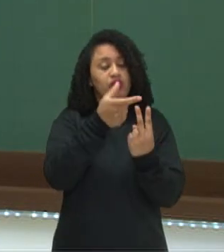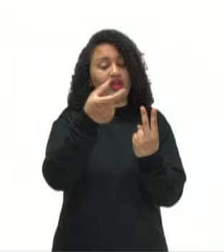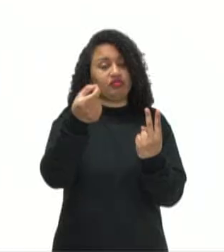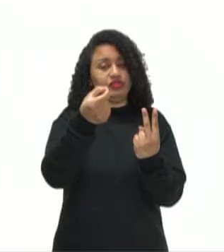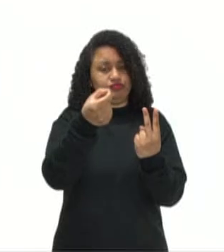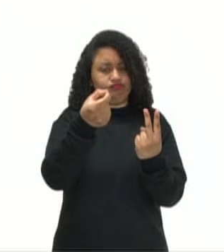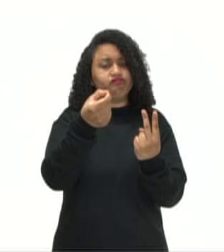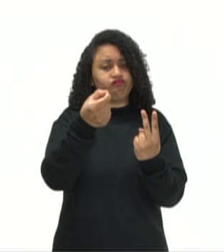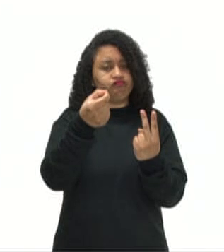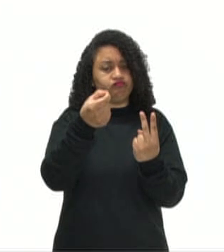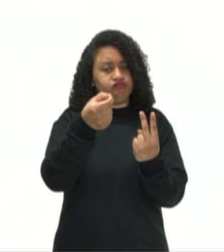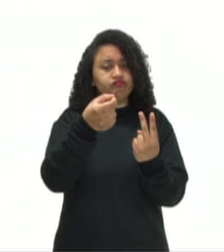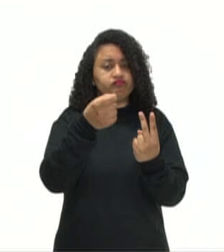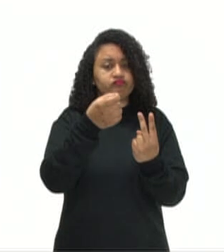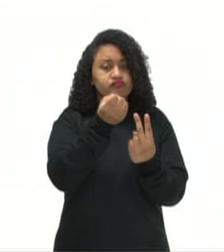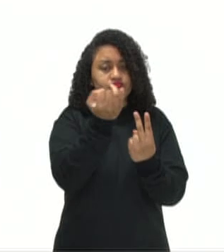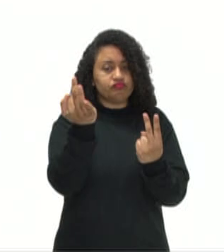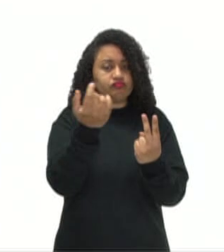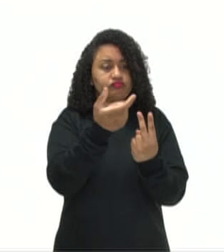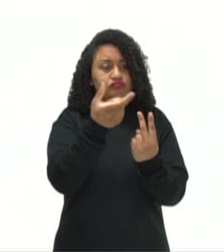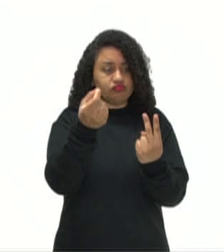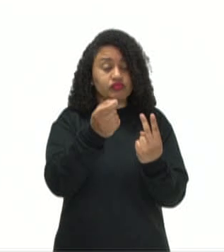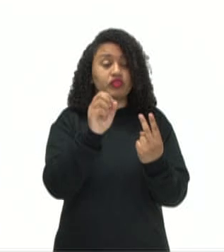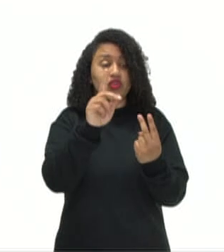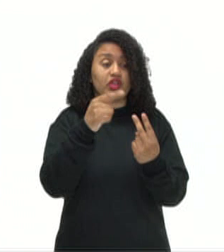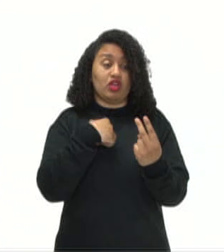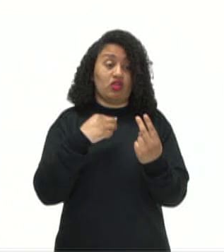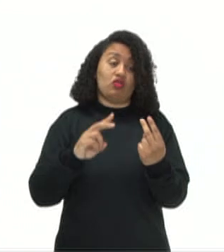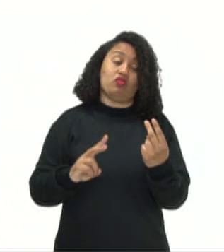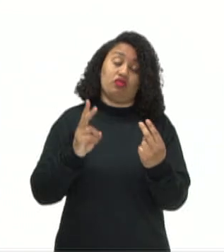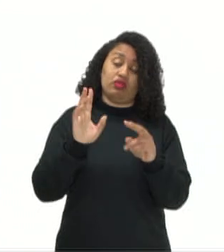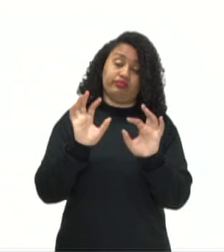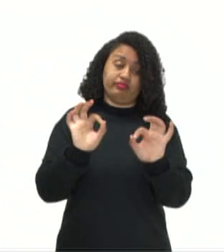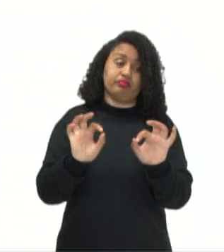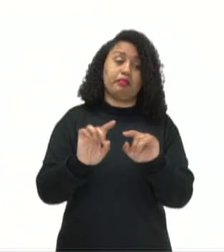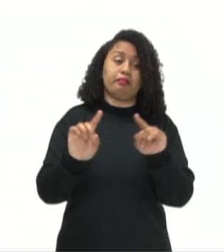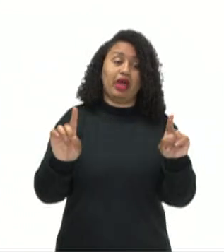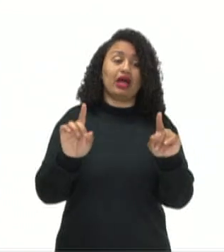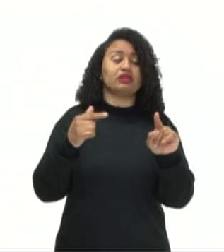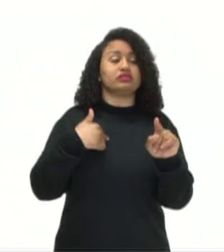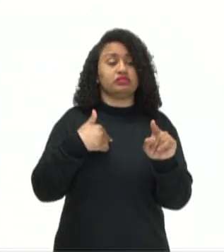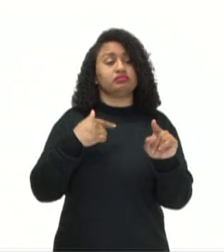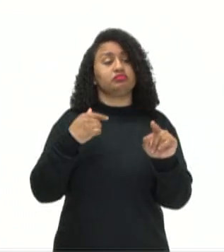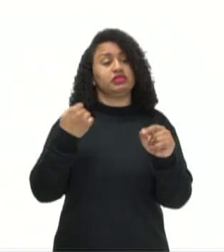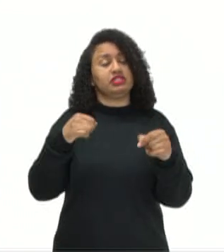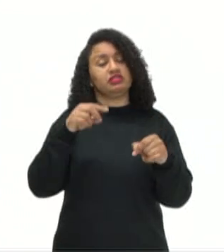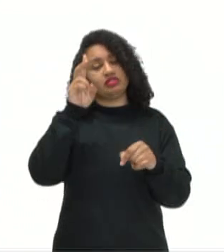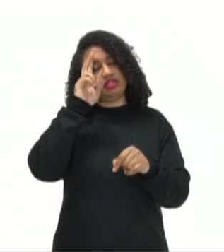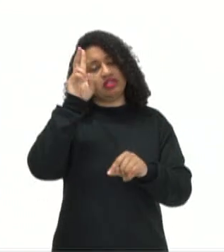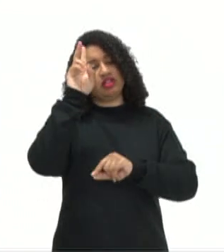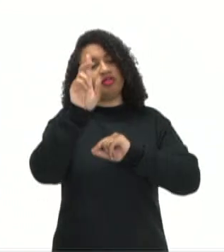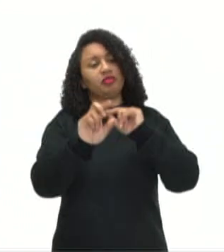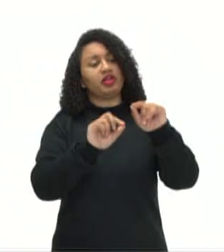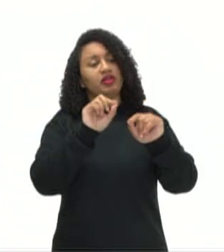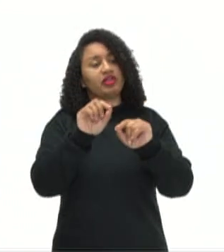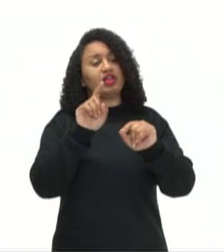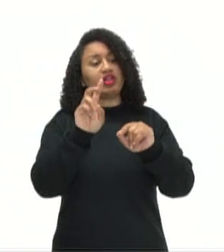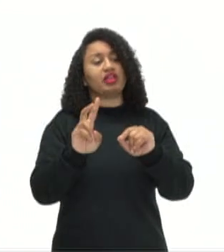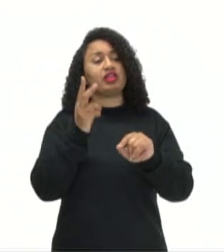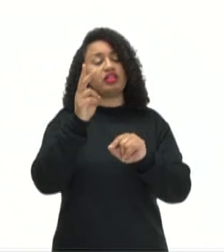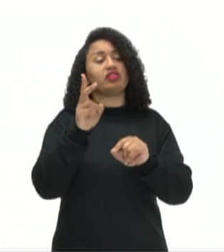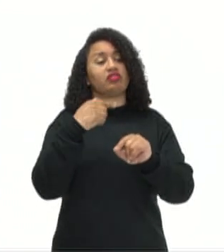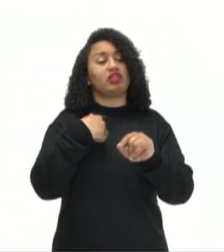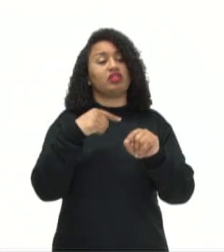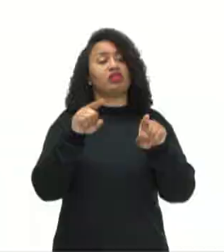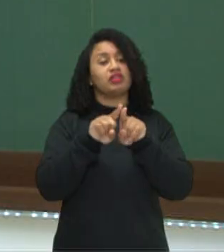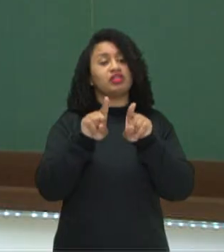20. Tá, 2 elevado na 20 vai dar um determinado valor, mas eu não posso esquecer que esse valor